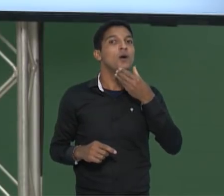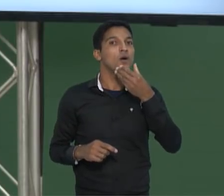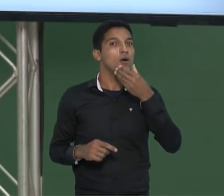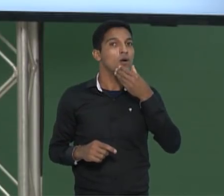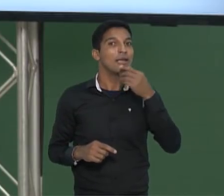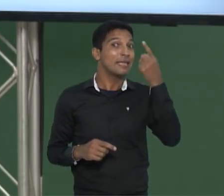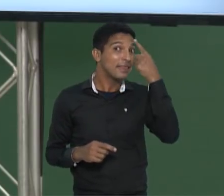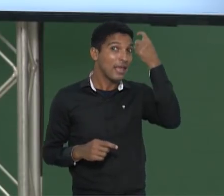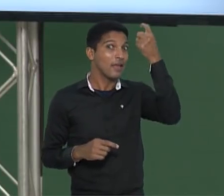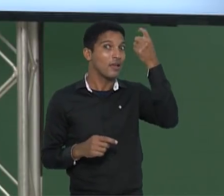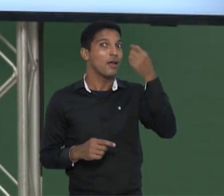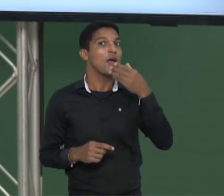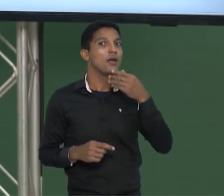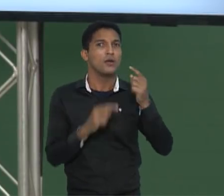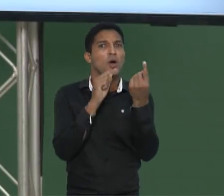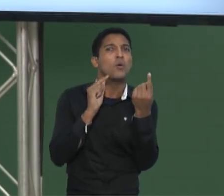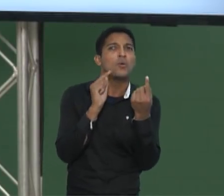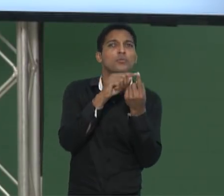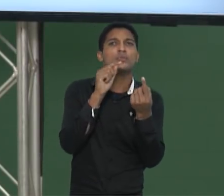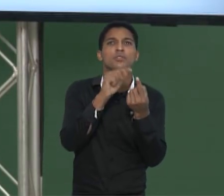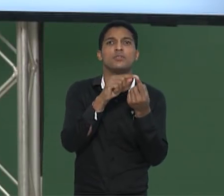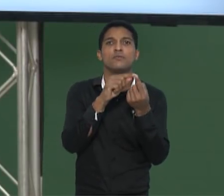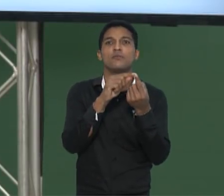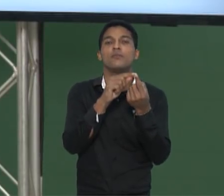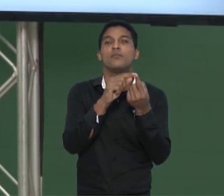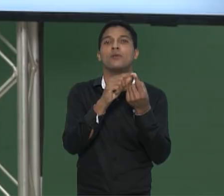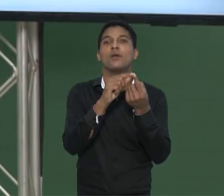primeira ideia, o primeiro objetivo